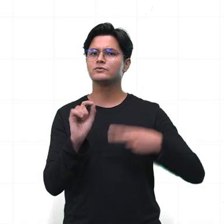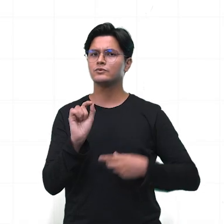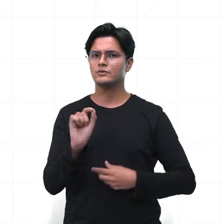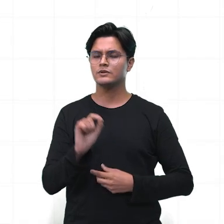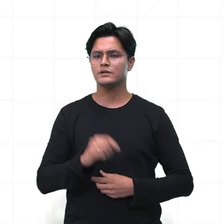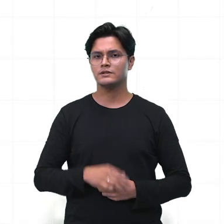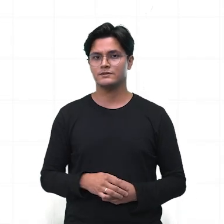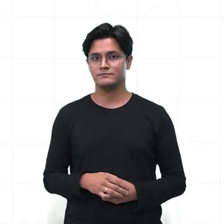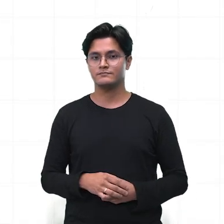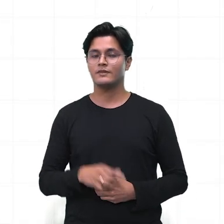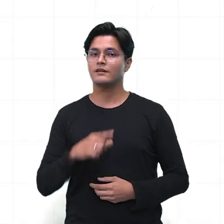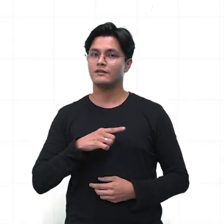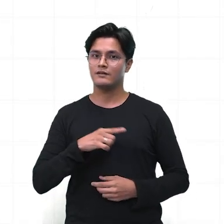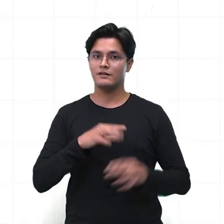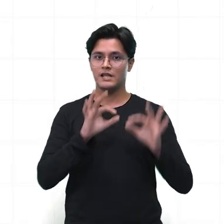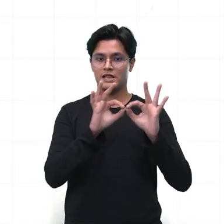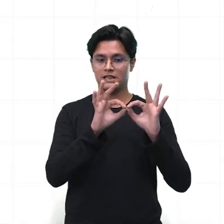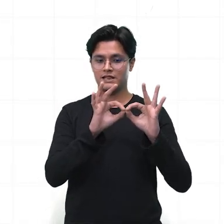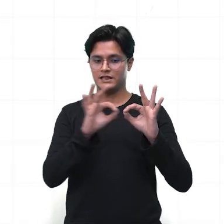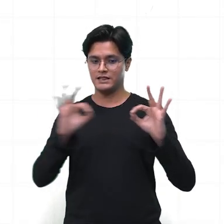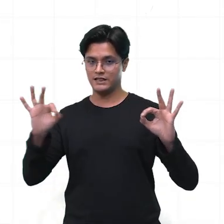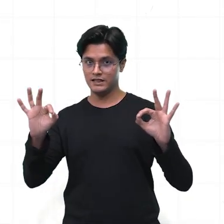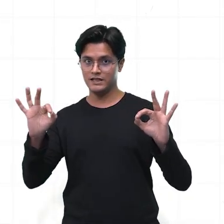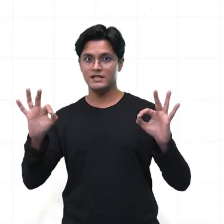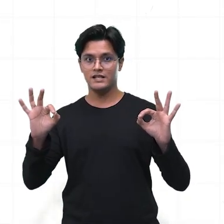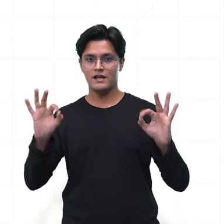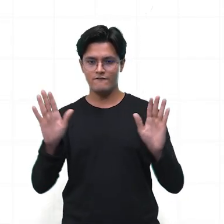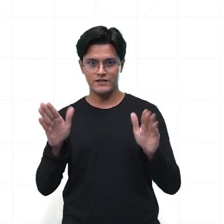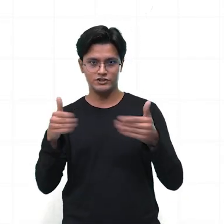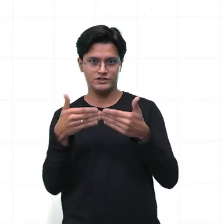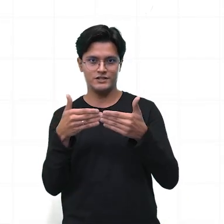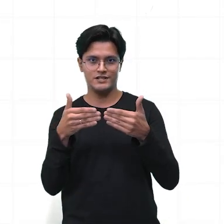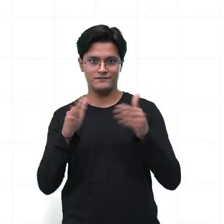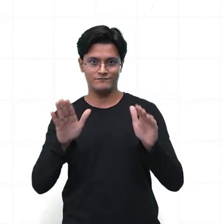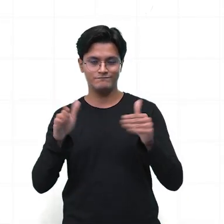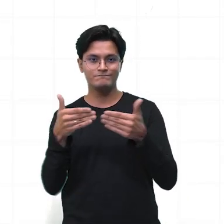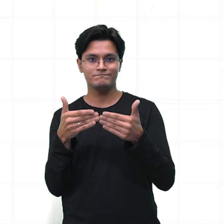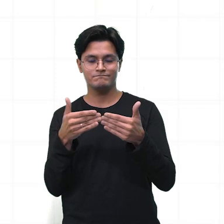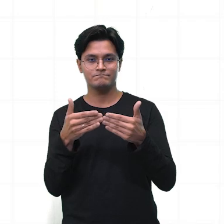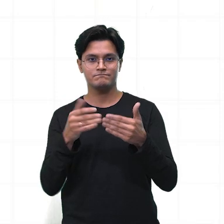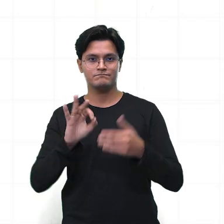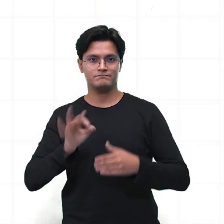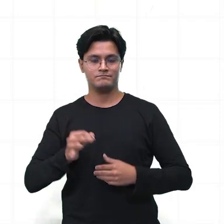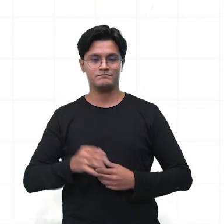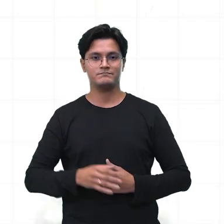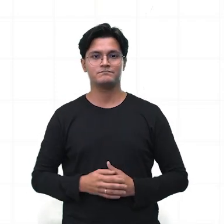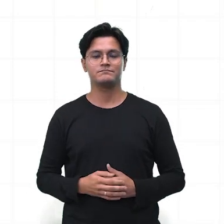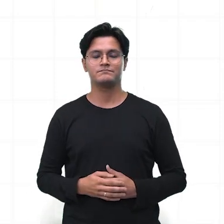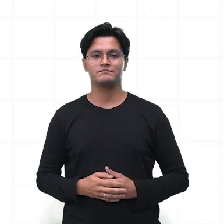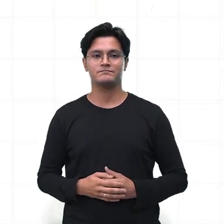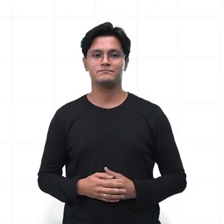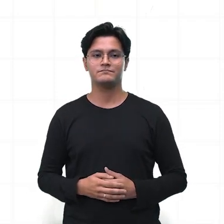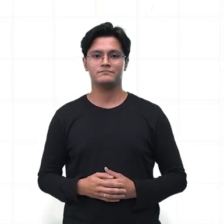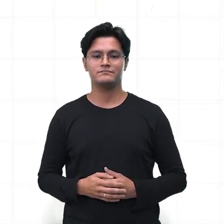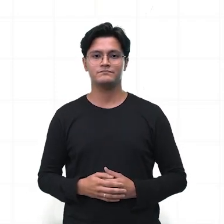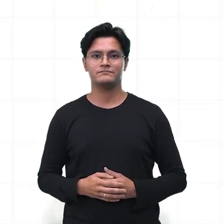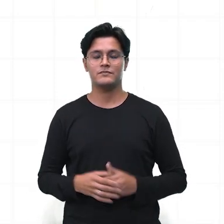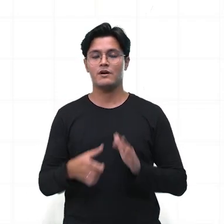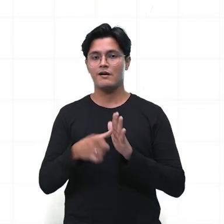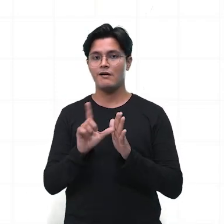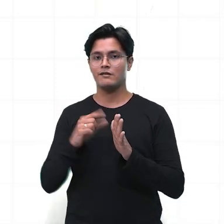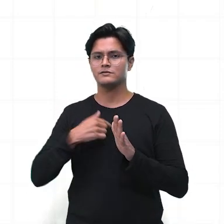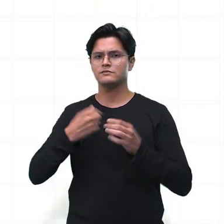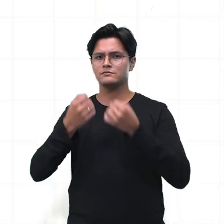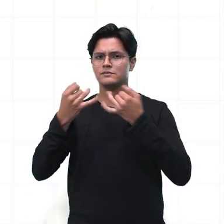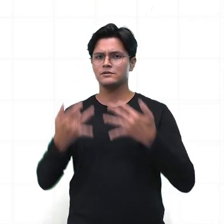Polígonos são linhas fechadas. São linhas fechadas, né? Então, conforme eu acabei de falar para vocês,